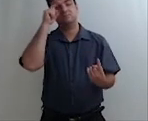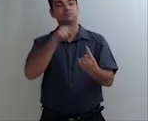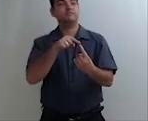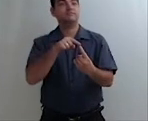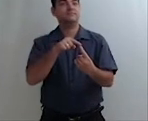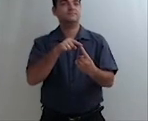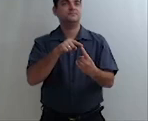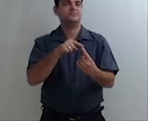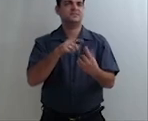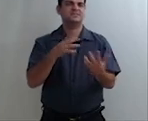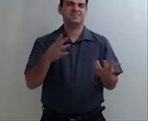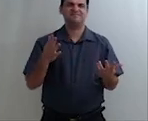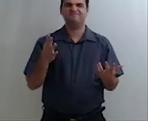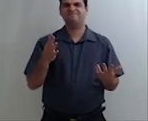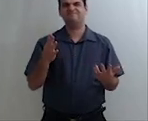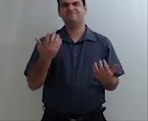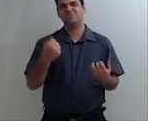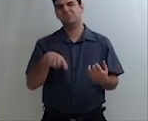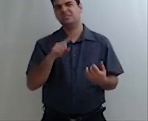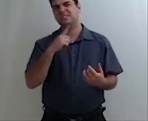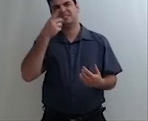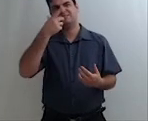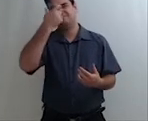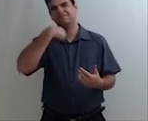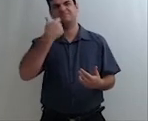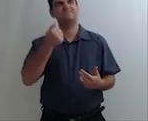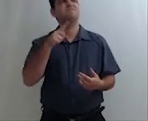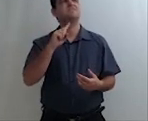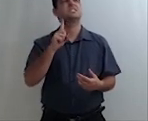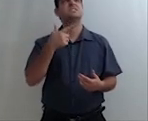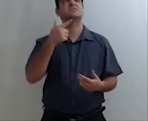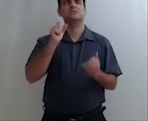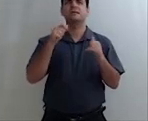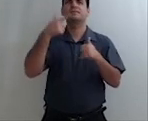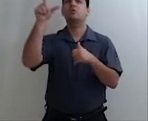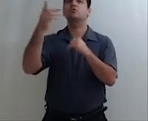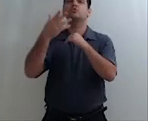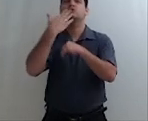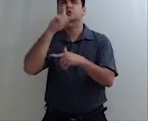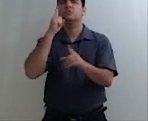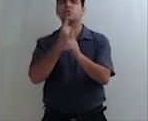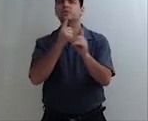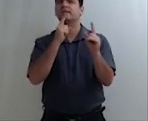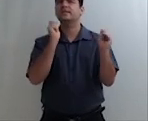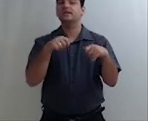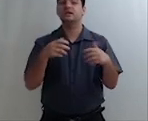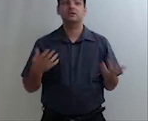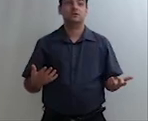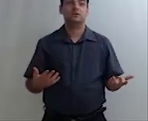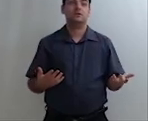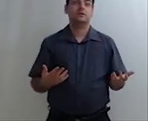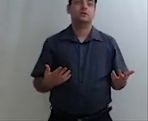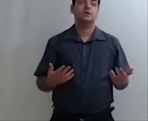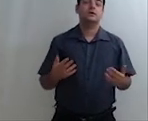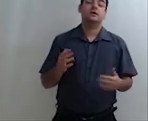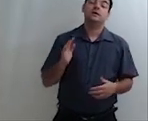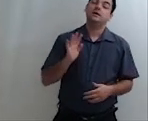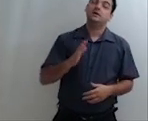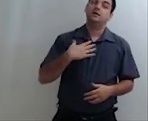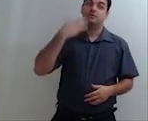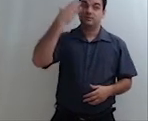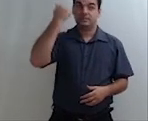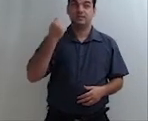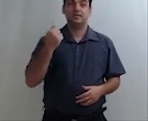significar a invalidade da prova eu reconheço que a minha posição vai tornar